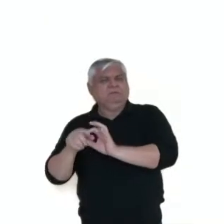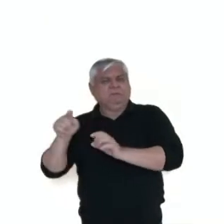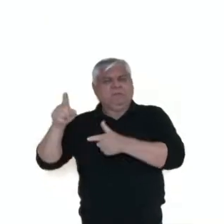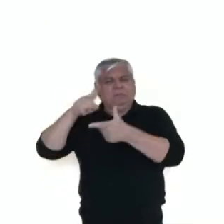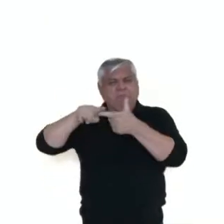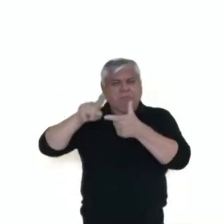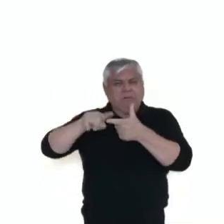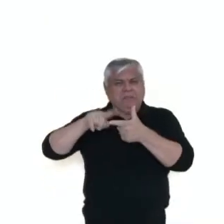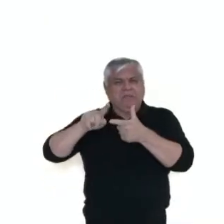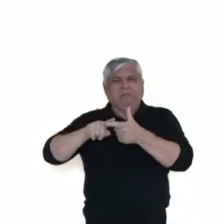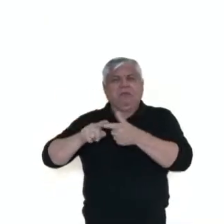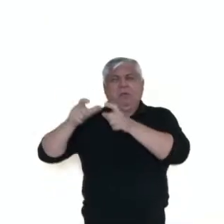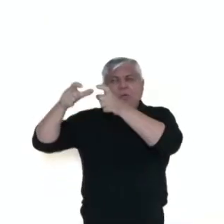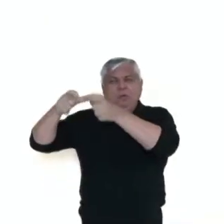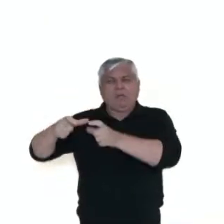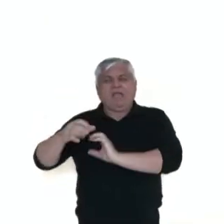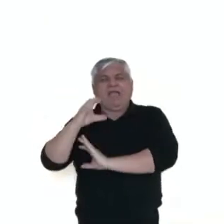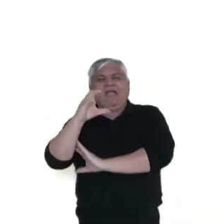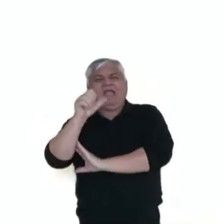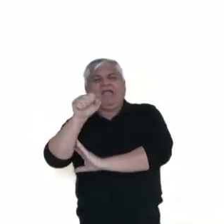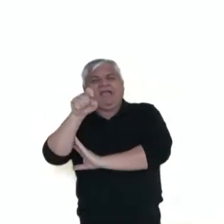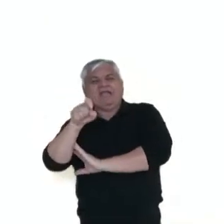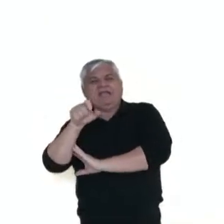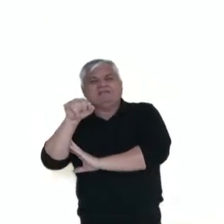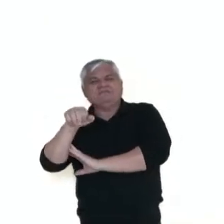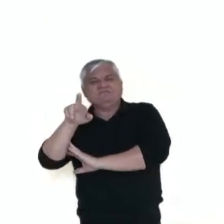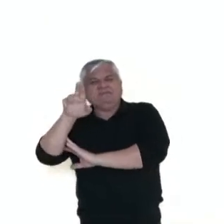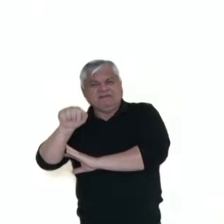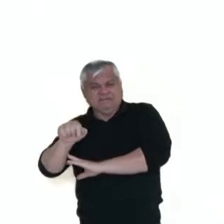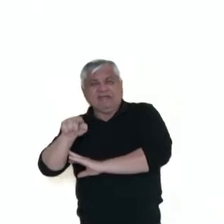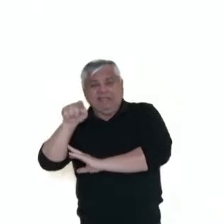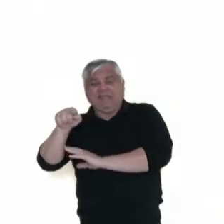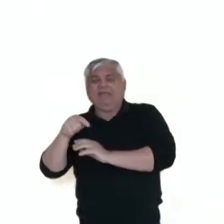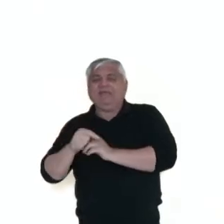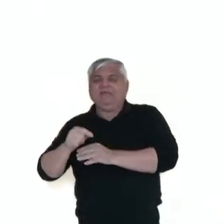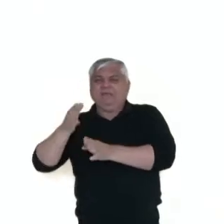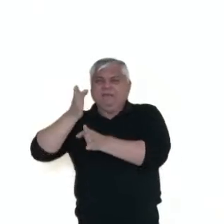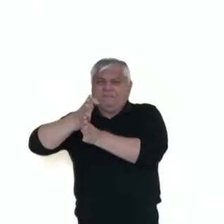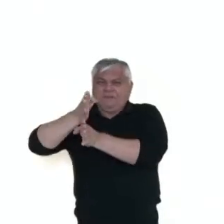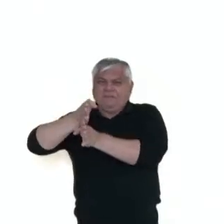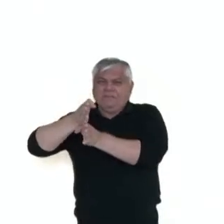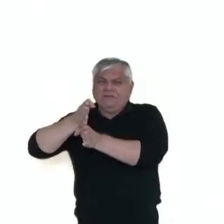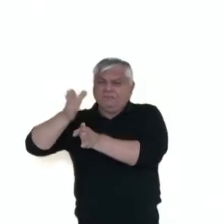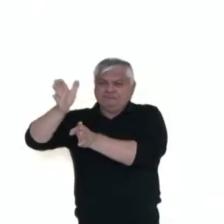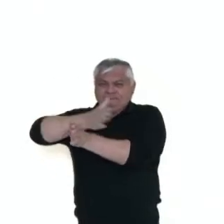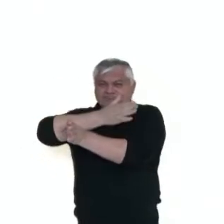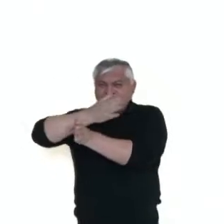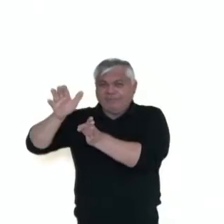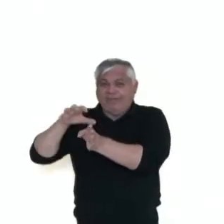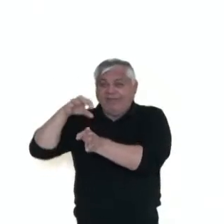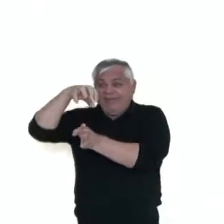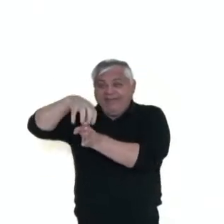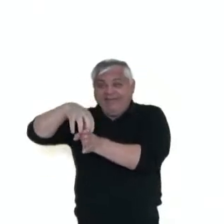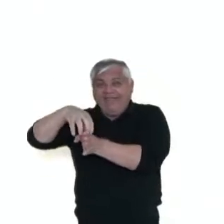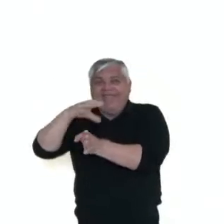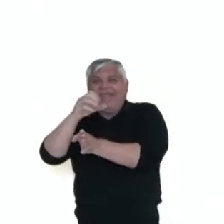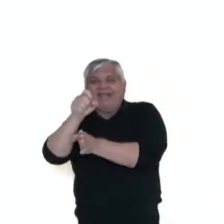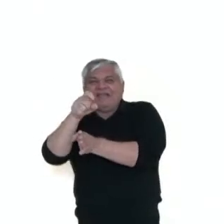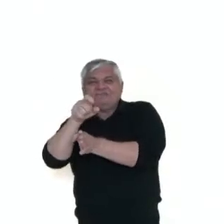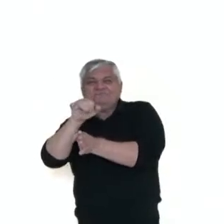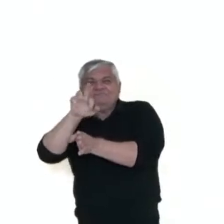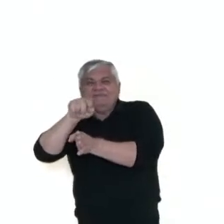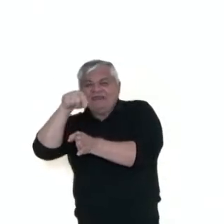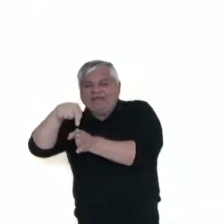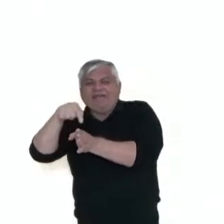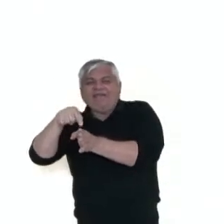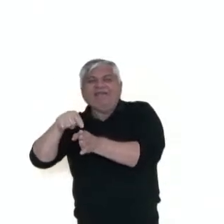envolve a Caxemira, região ao norte da Índia, que faz fronteira com o Paquistão, região na qual os líderes políticos